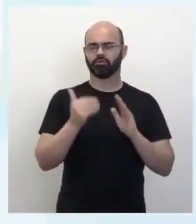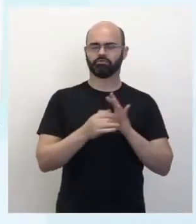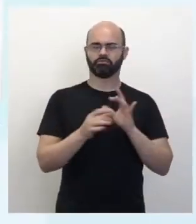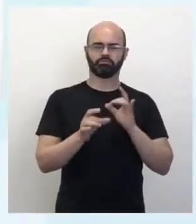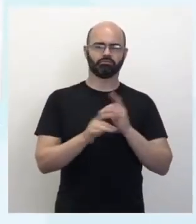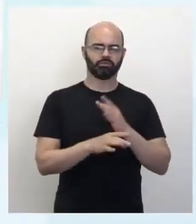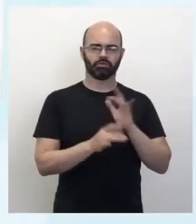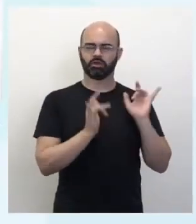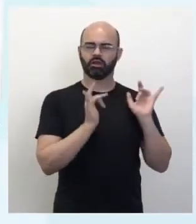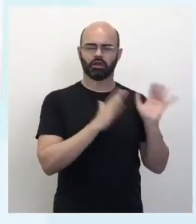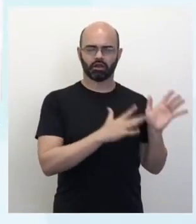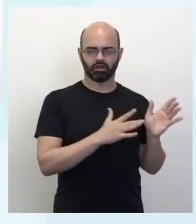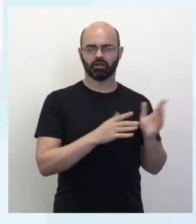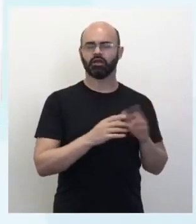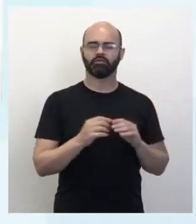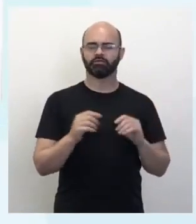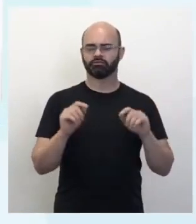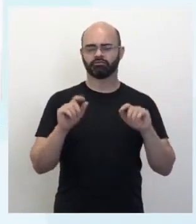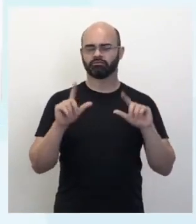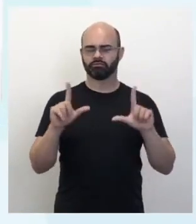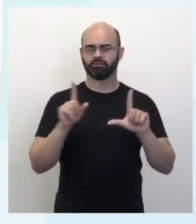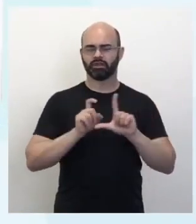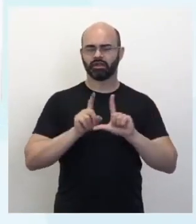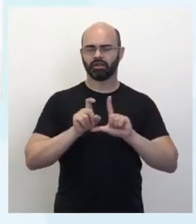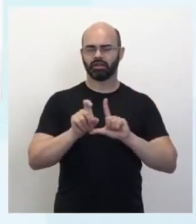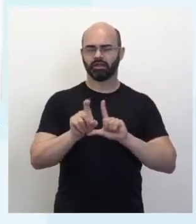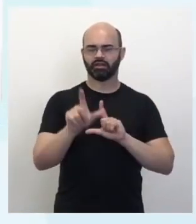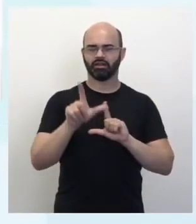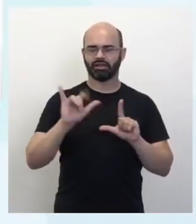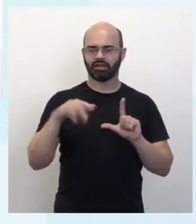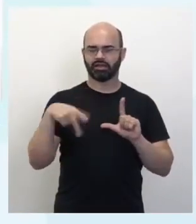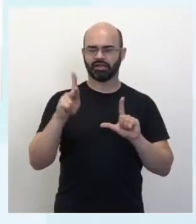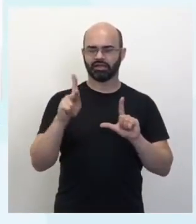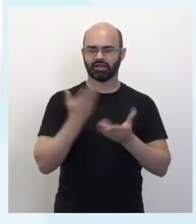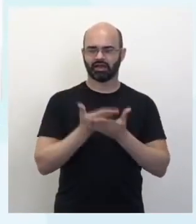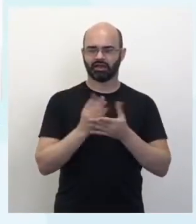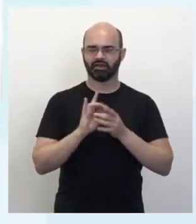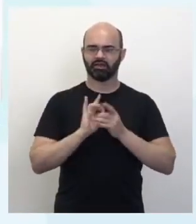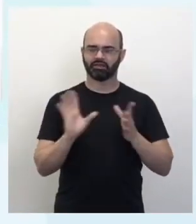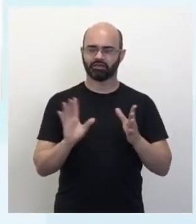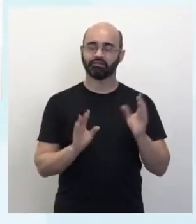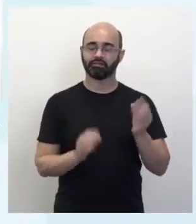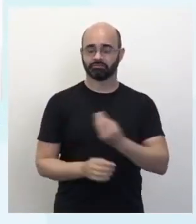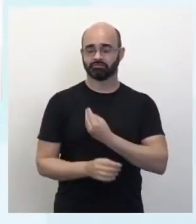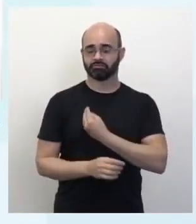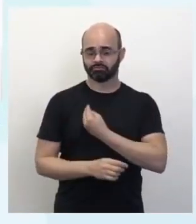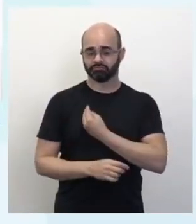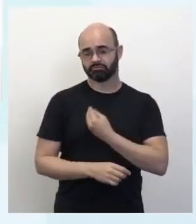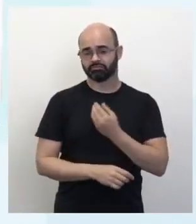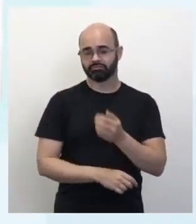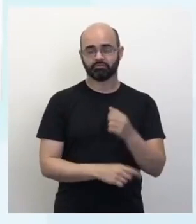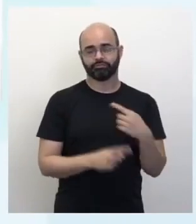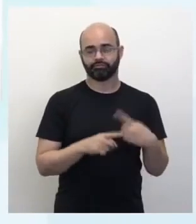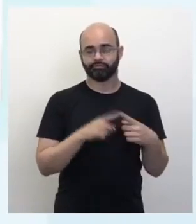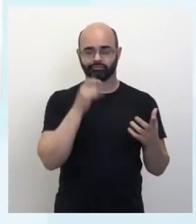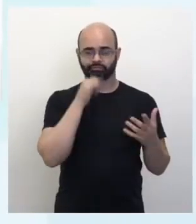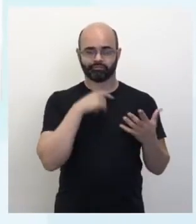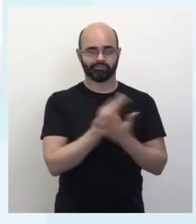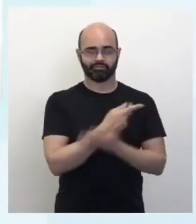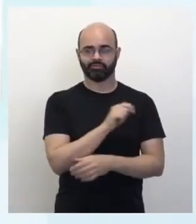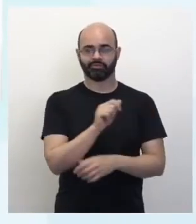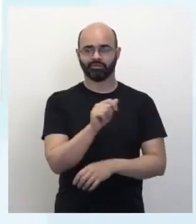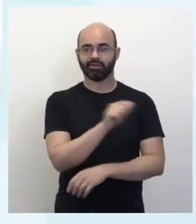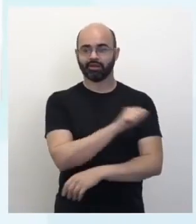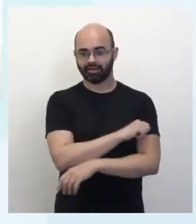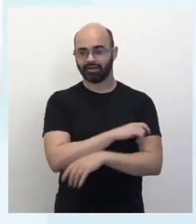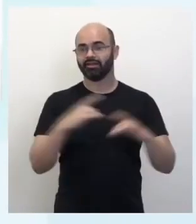ali também o link para a aula, né? Não, lógico que a aula não está lá ainda, porque a aula não foi, né? Se agora que a aula